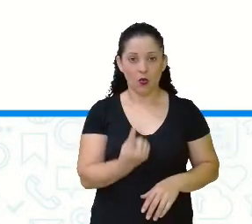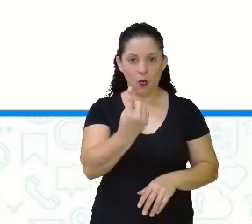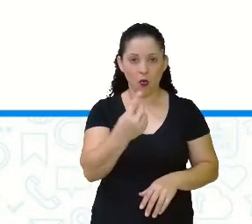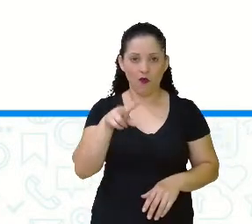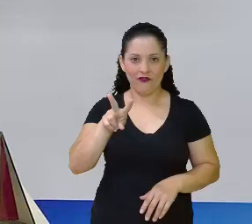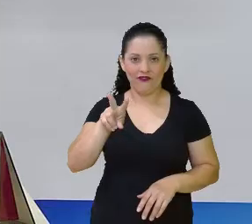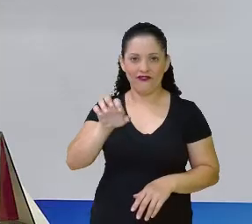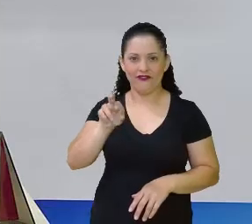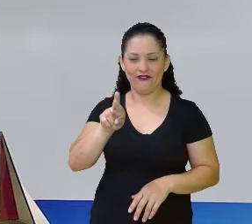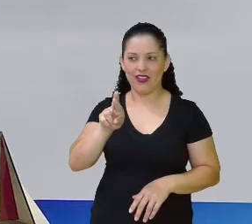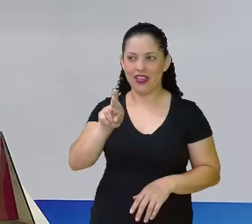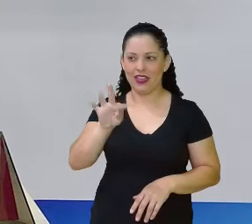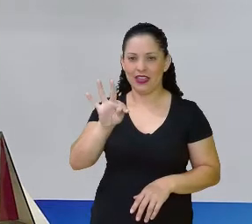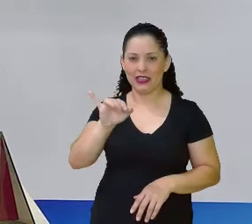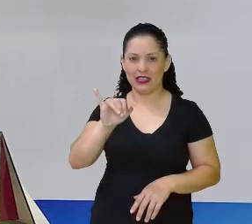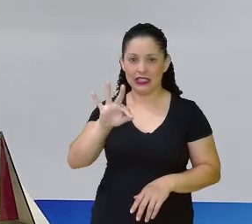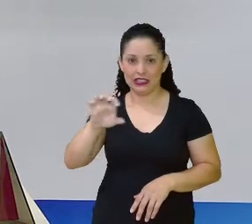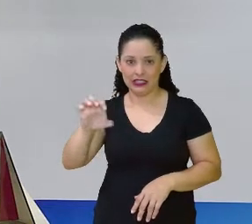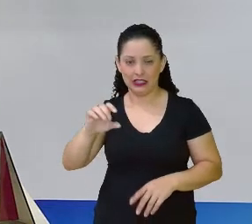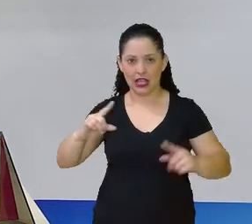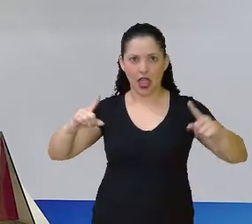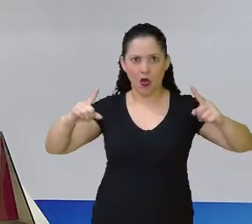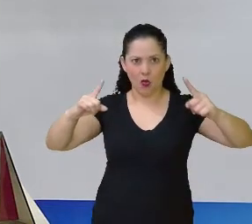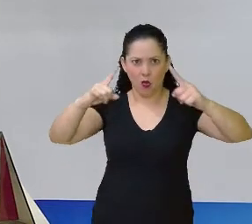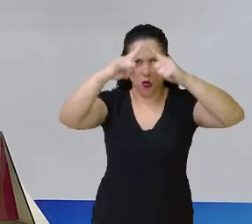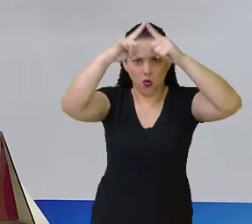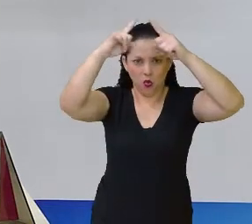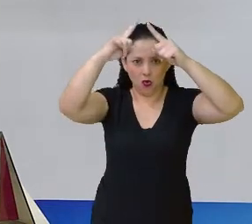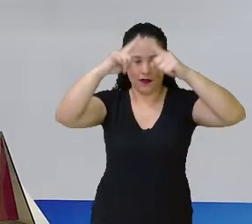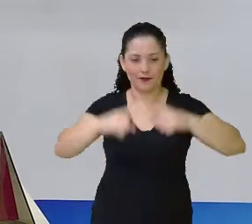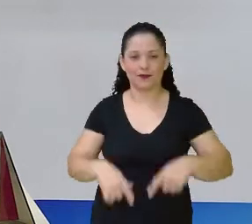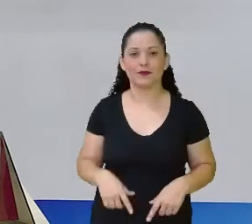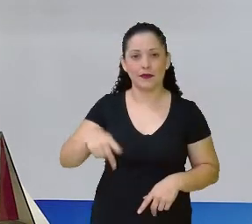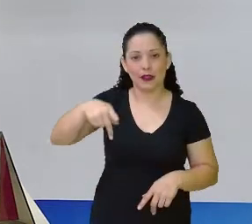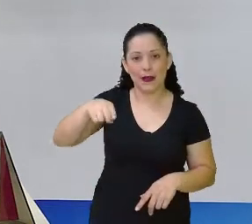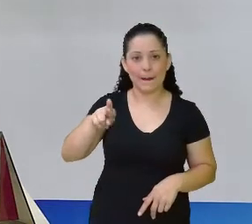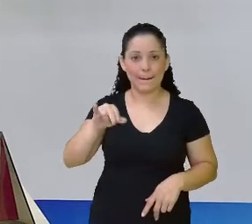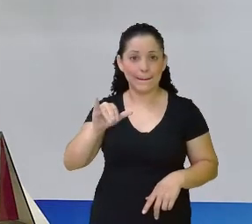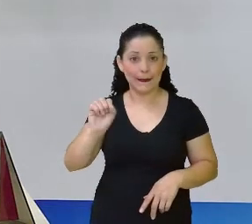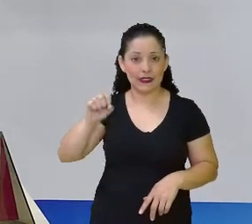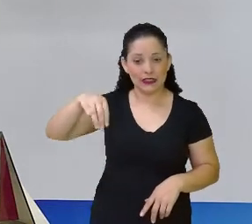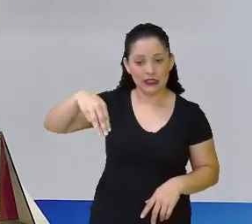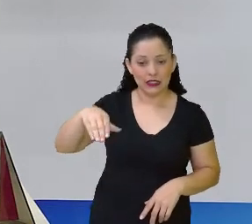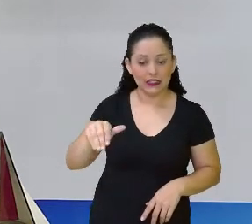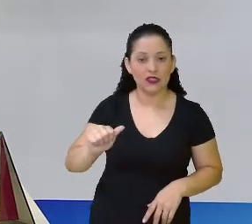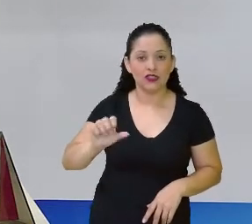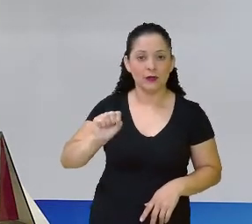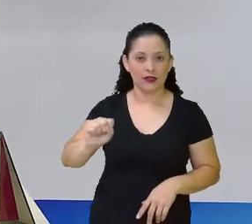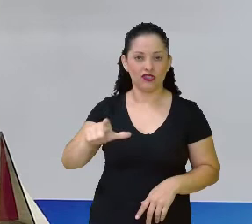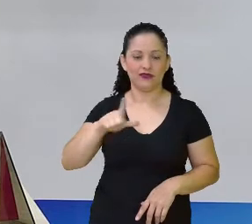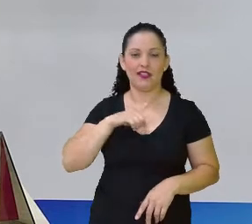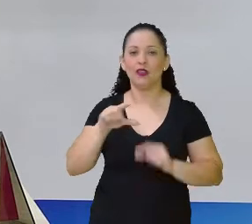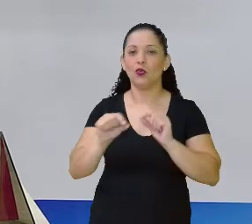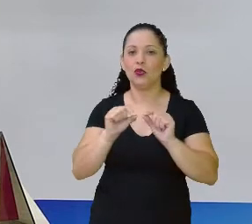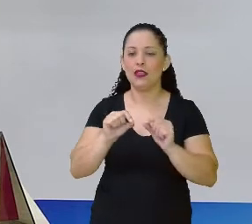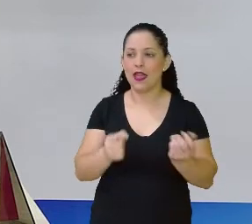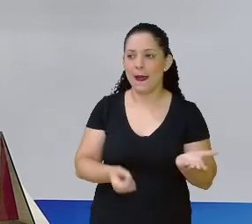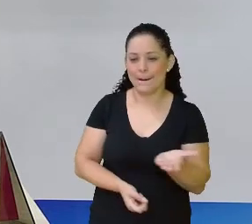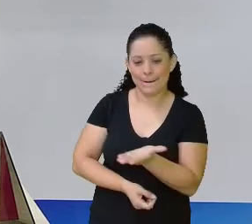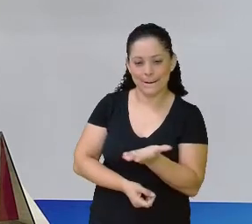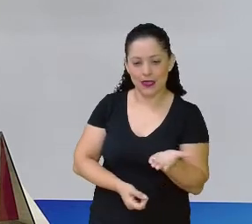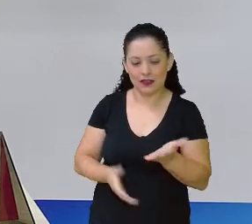comum, um único vértice. Em prismas, a gente trabalha com duas bases